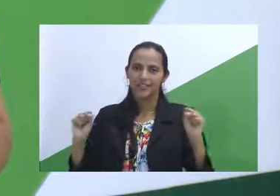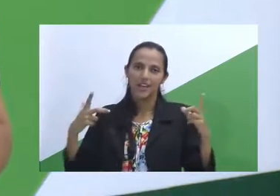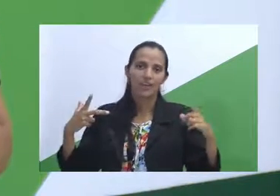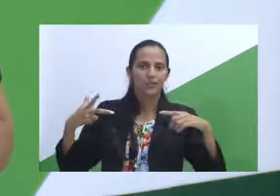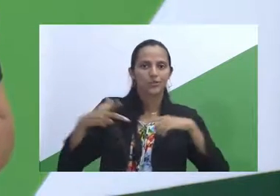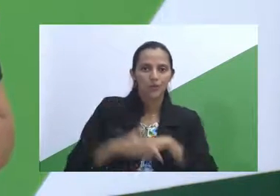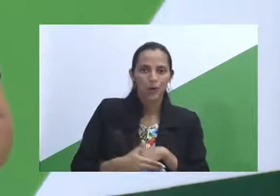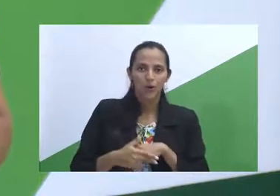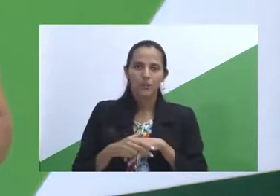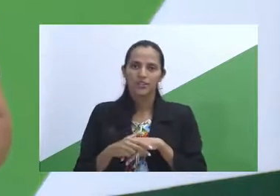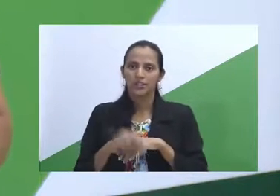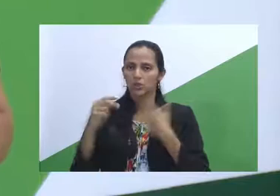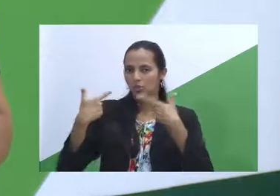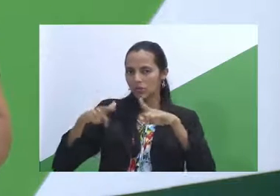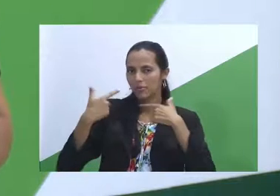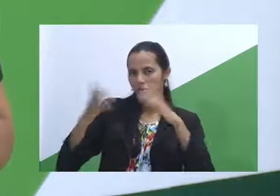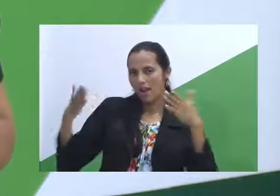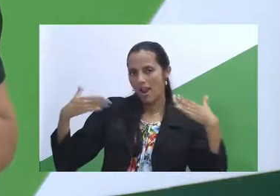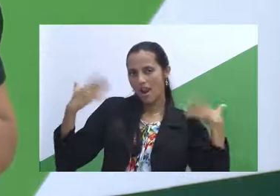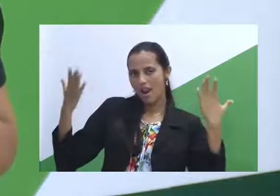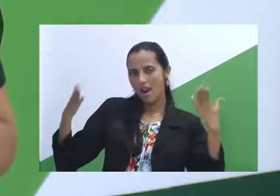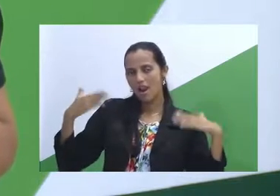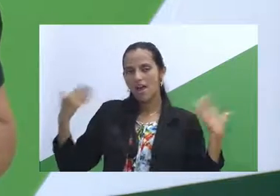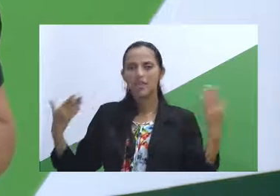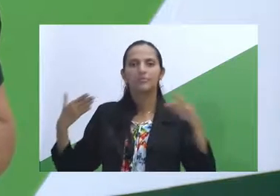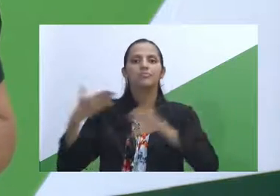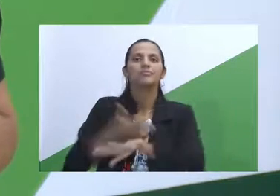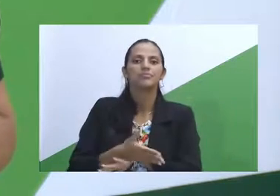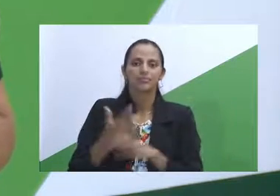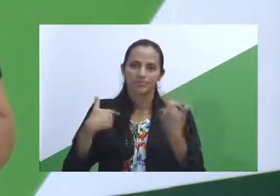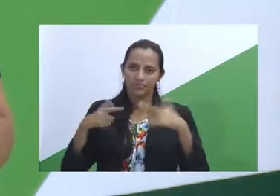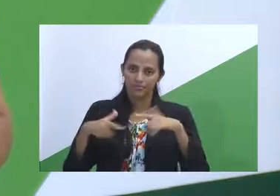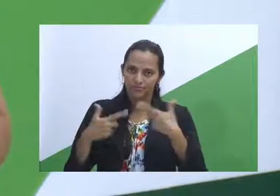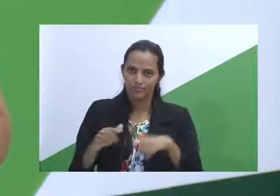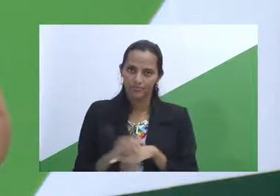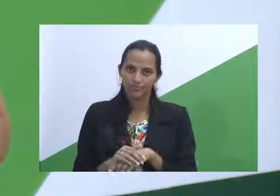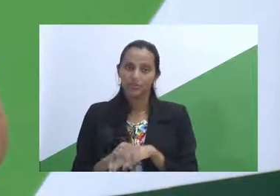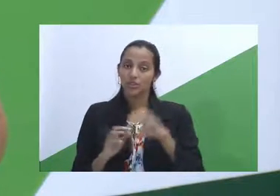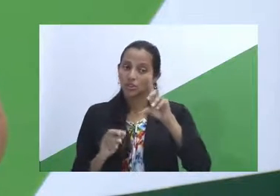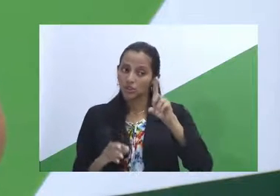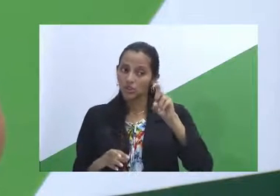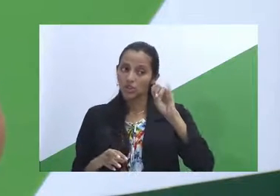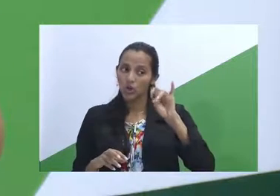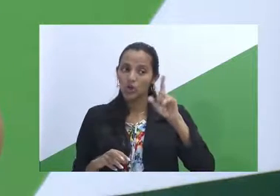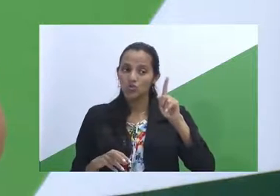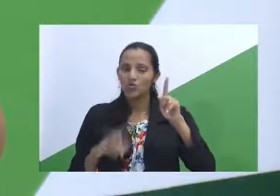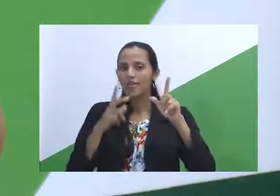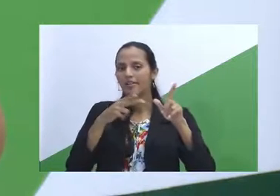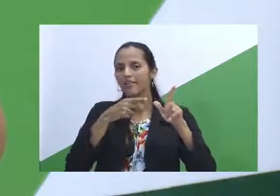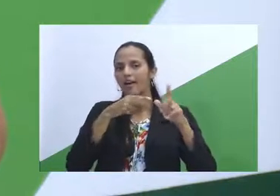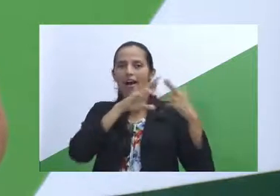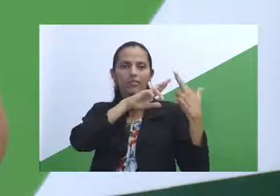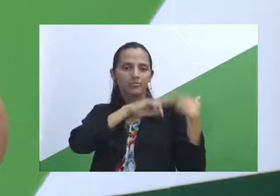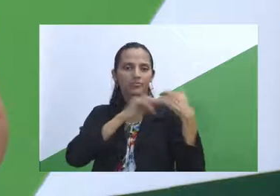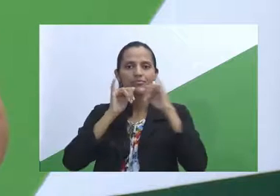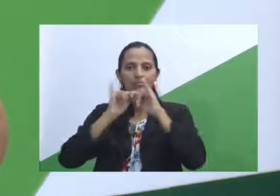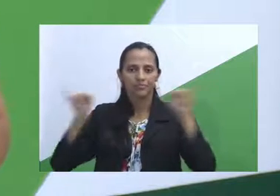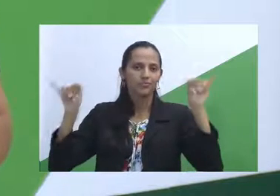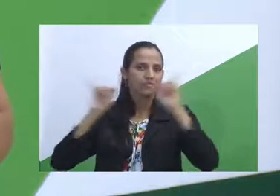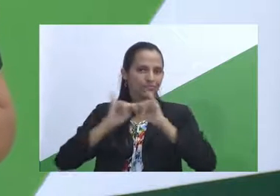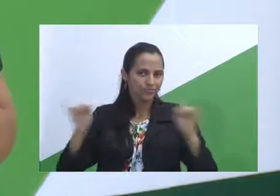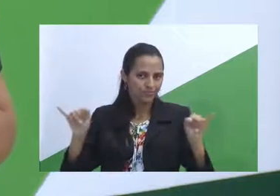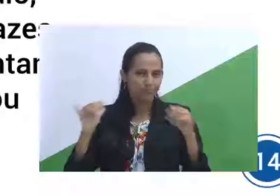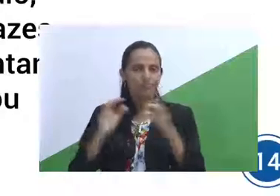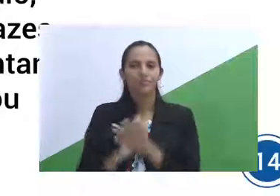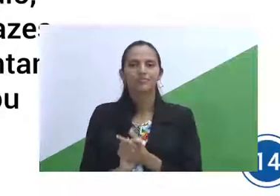trabalhador, ele vai sair alegre para, então, ir para o trabalho. Então, quer dizer, o DIP, ele funciona realmente em todos esses campos, tá?